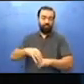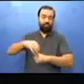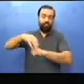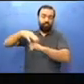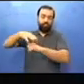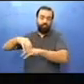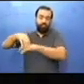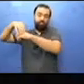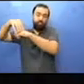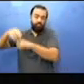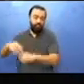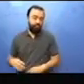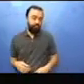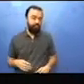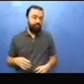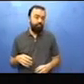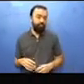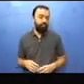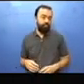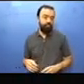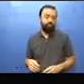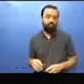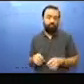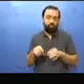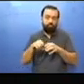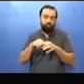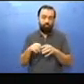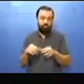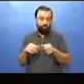e ela desova geralmente